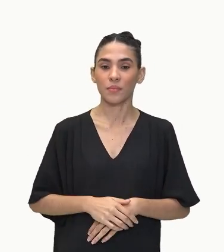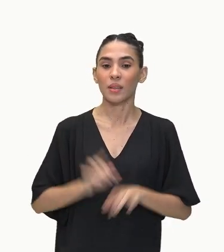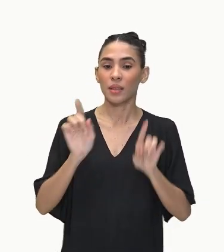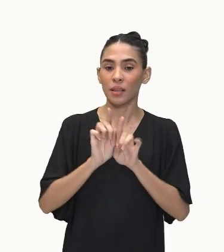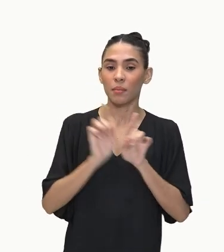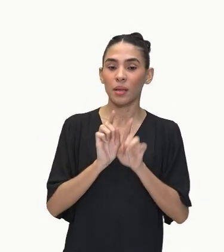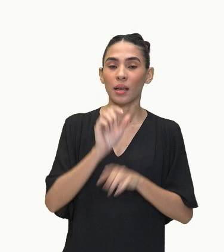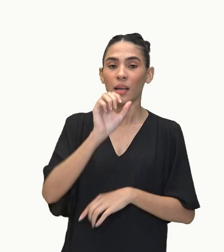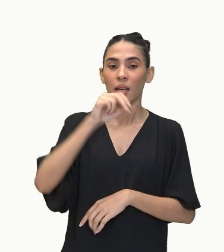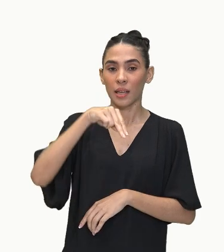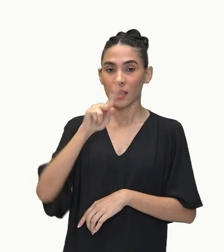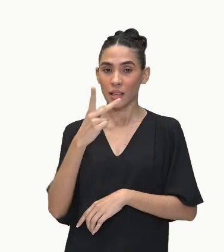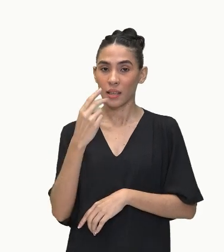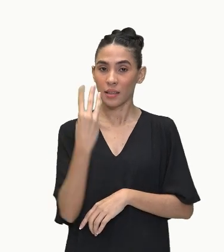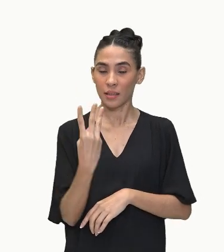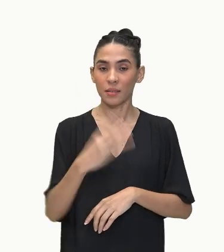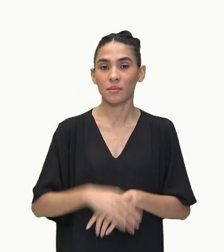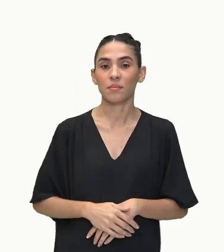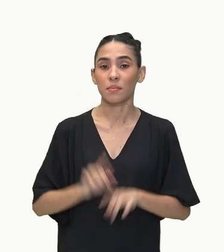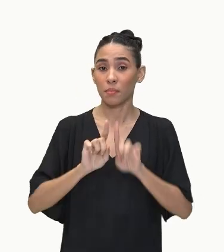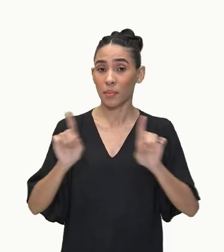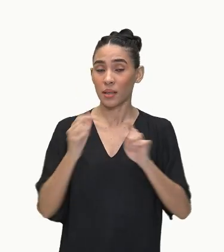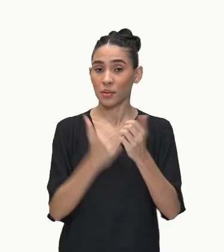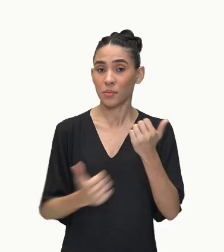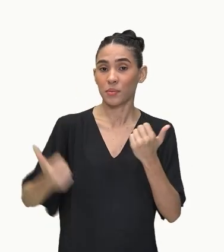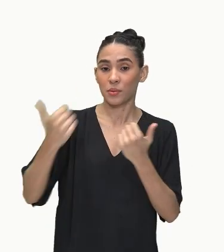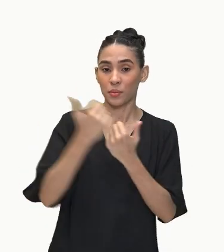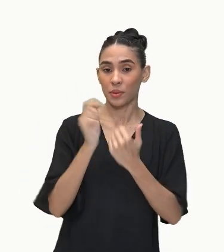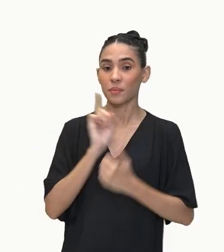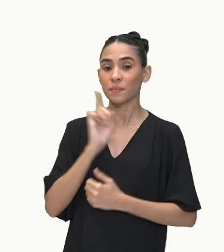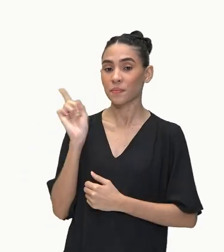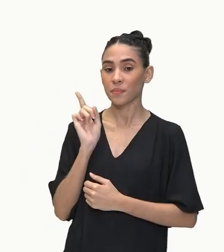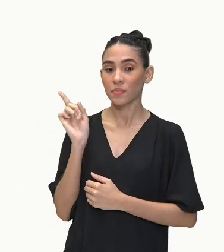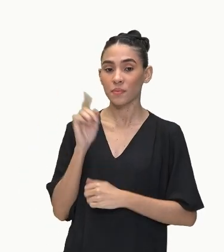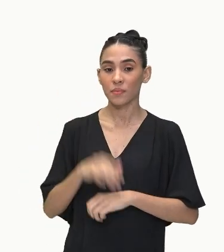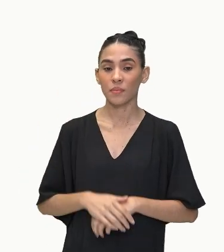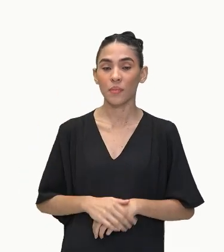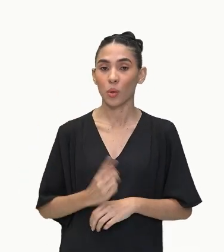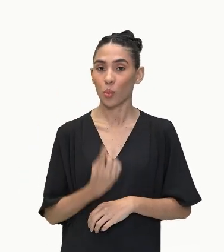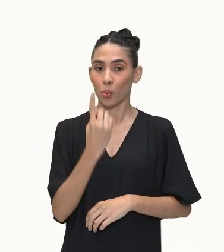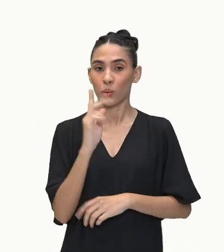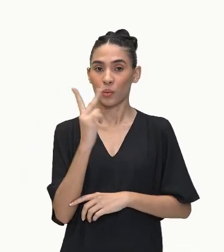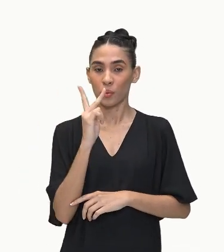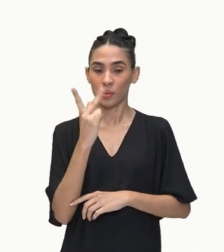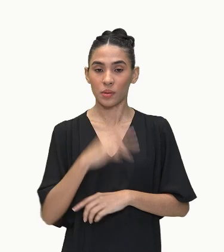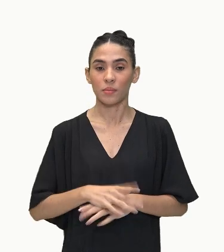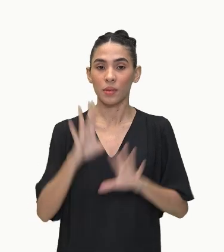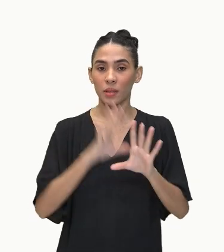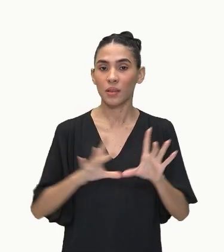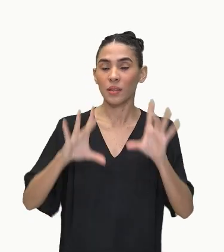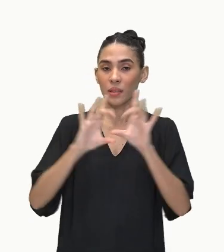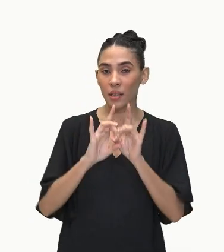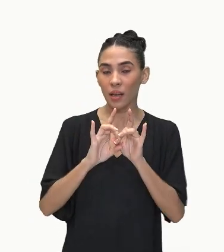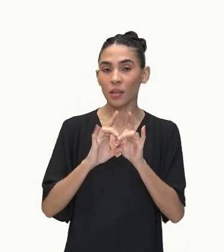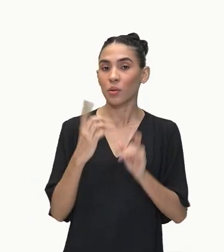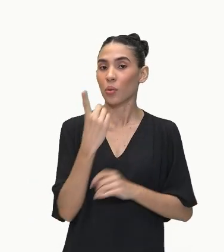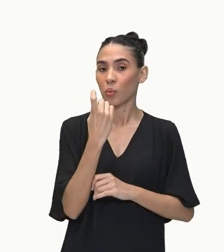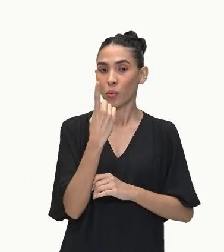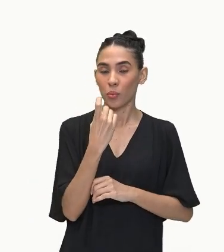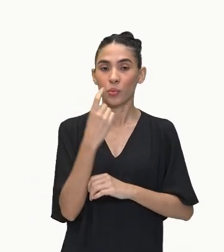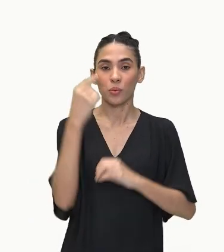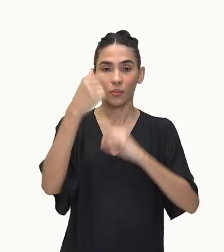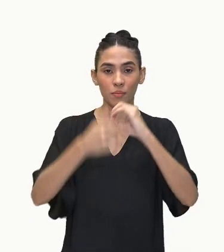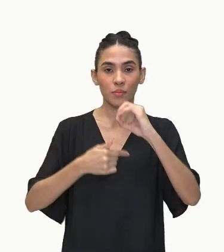o NH3, né? Só que, é claro, foi substituído aí um hidrogênio. Eles estão ligados a um único carbono